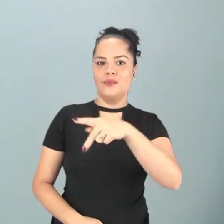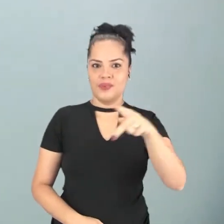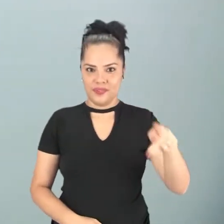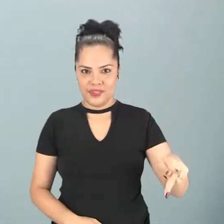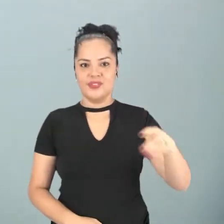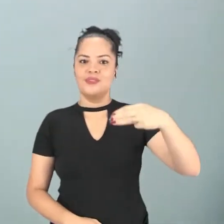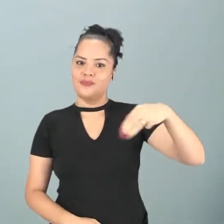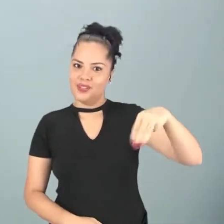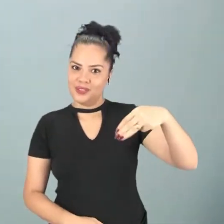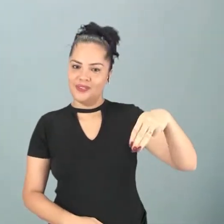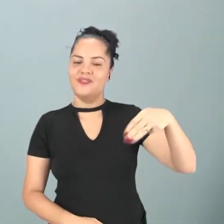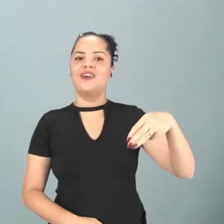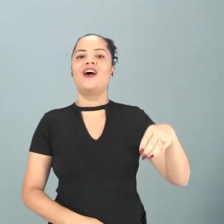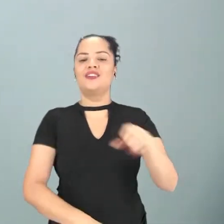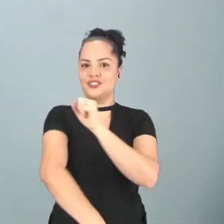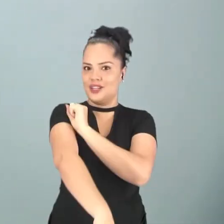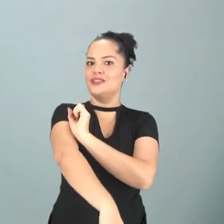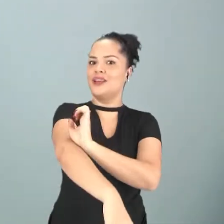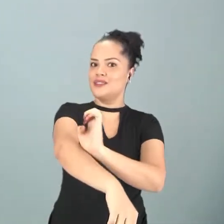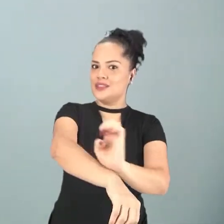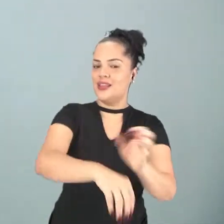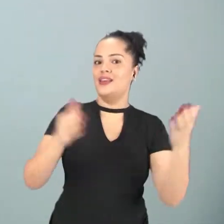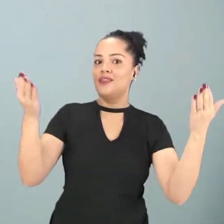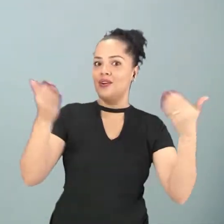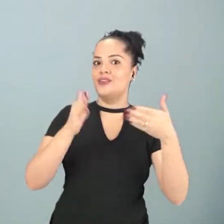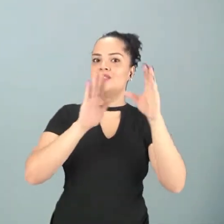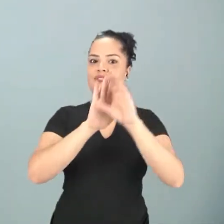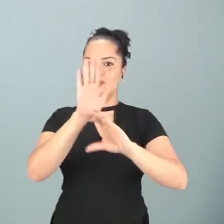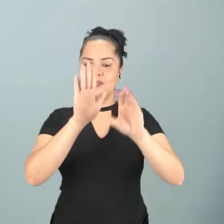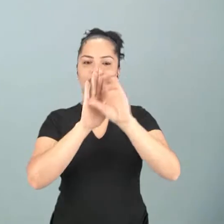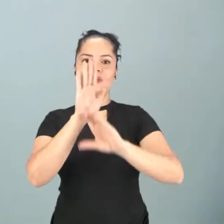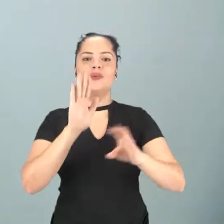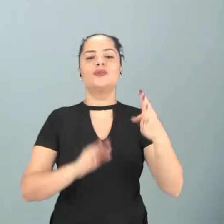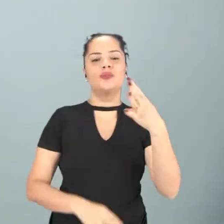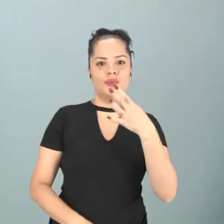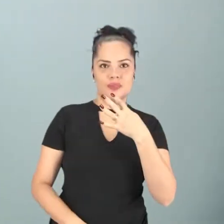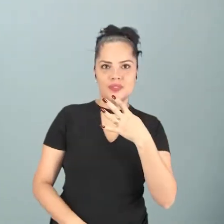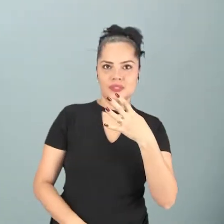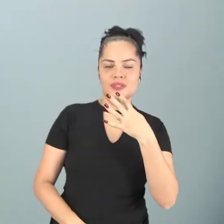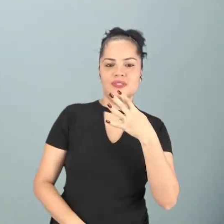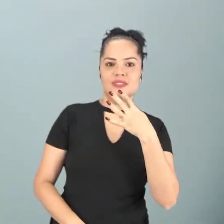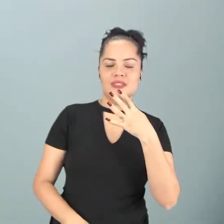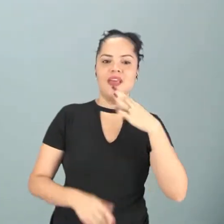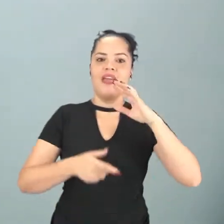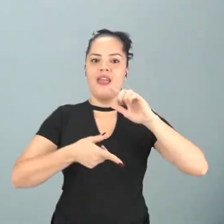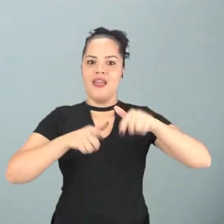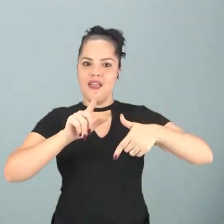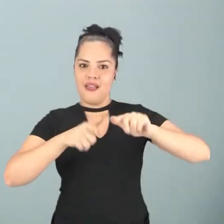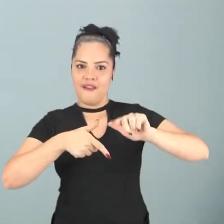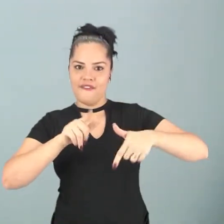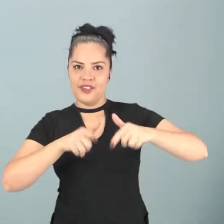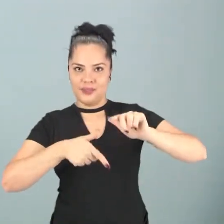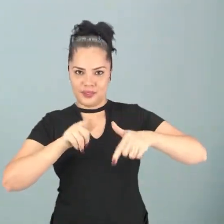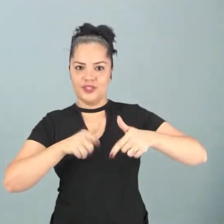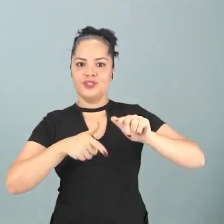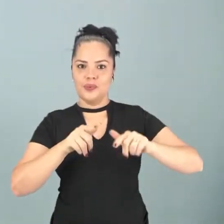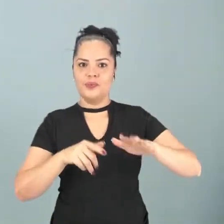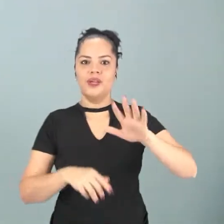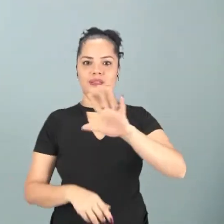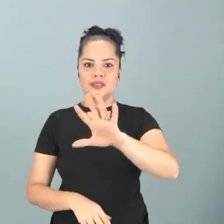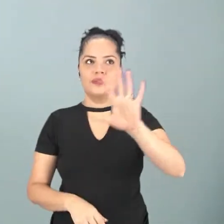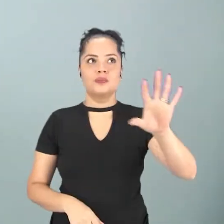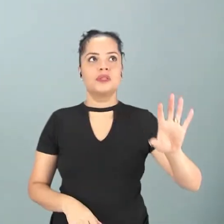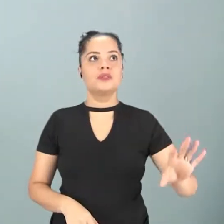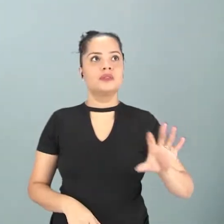do Estado do Acre. Hoje nossa aula será sobre o conteúdo de reconhecimento de figuras geométricas espaciais. Então,